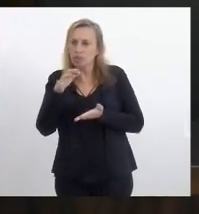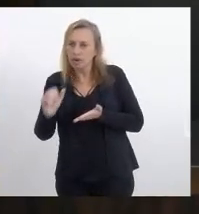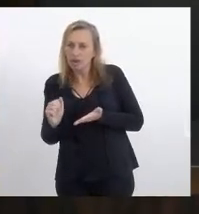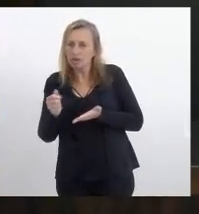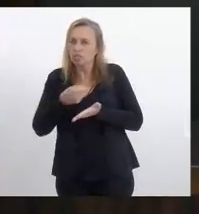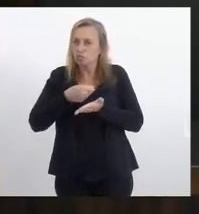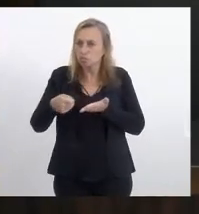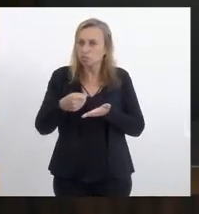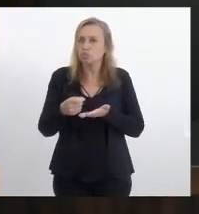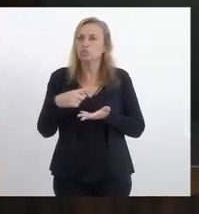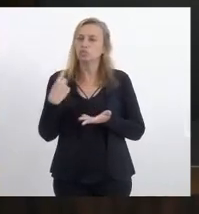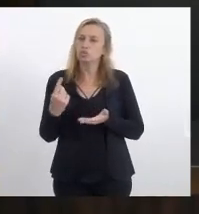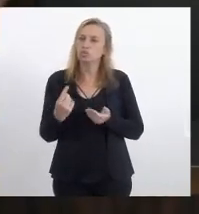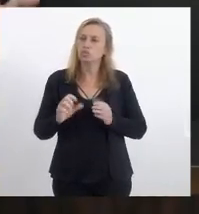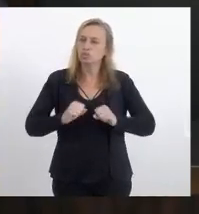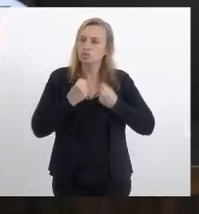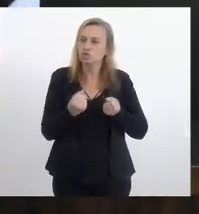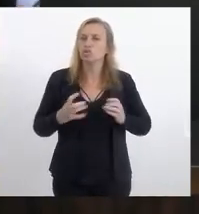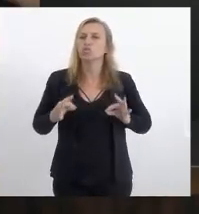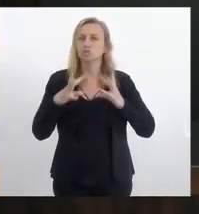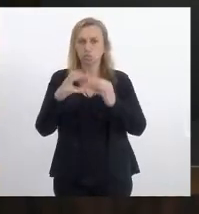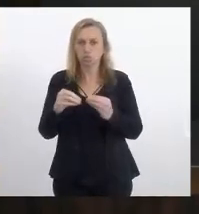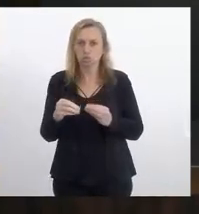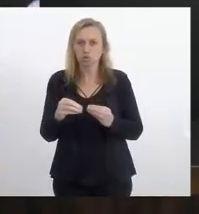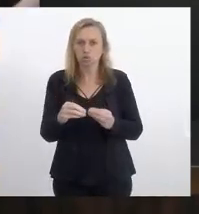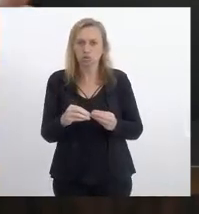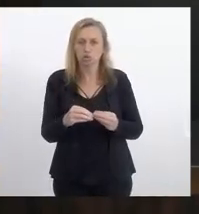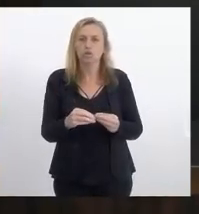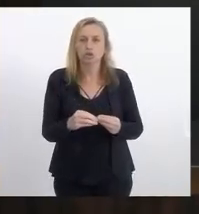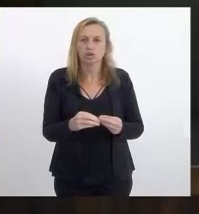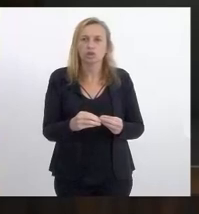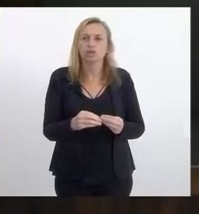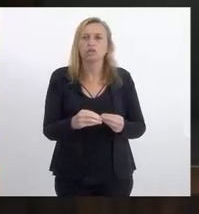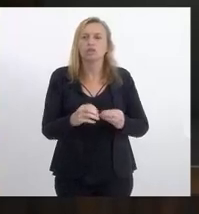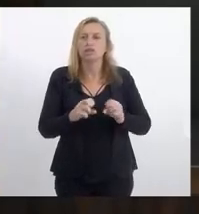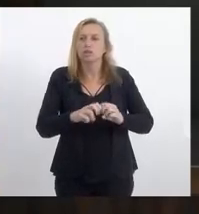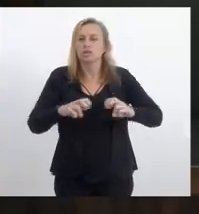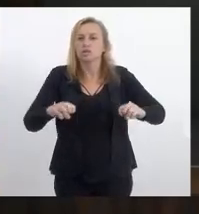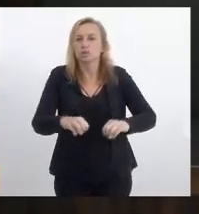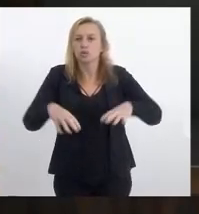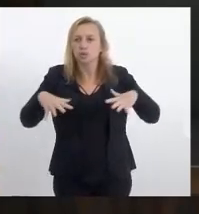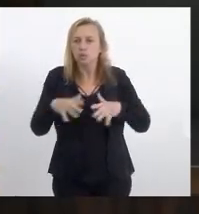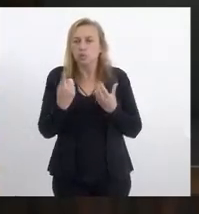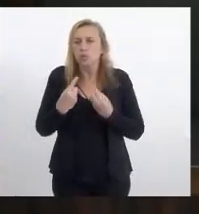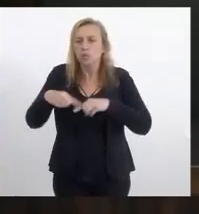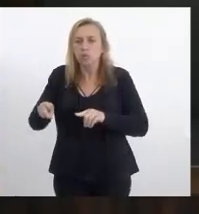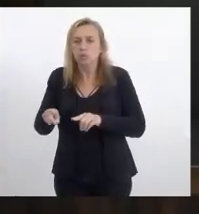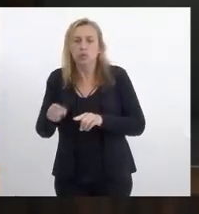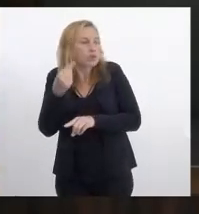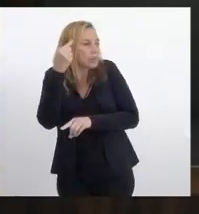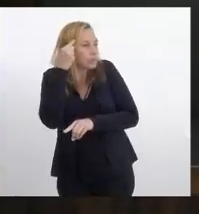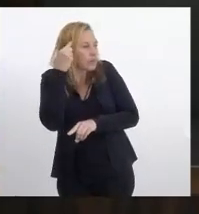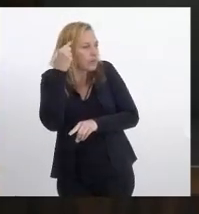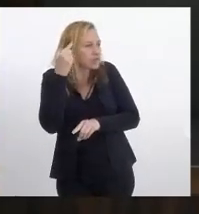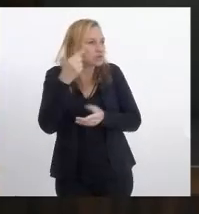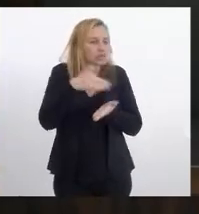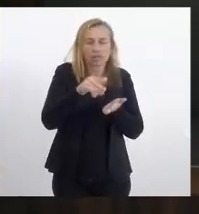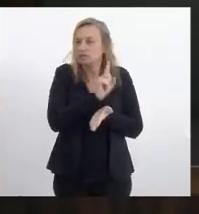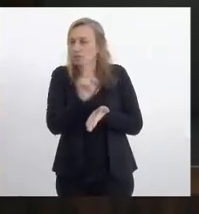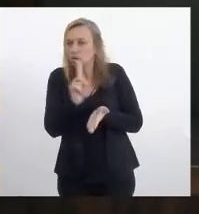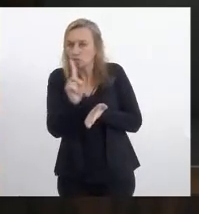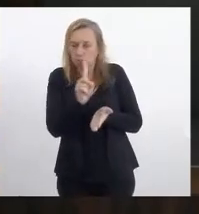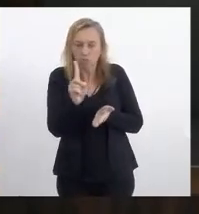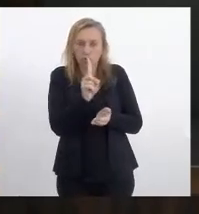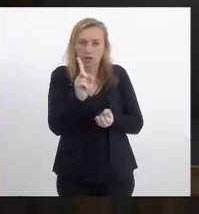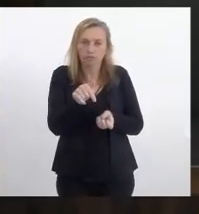e assim nós estamos fazendo uma defesa não aqui uma intervenção da Assembleia no contrário do que pensa o secretário